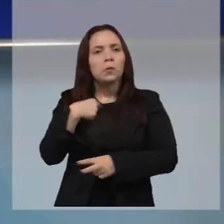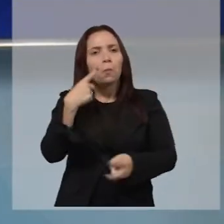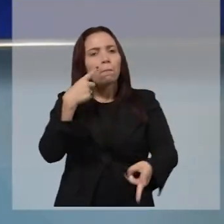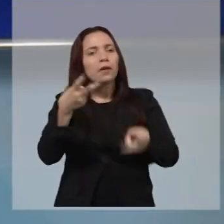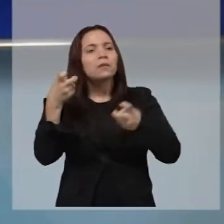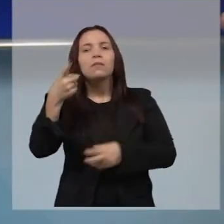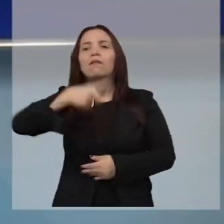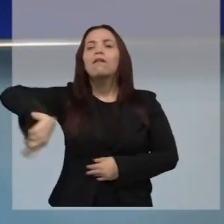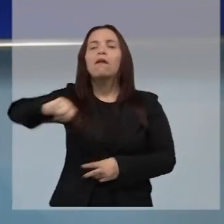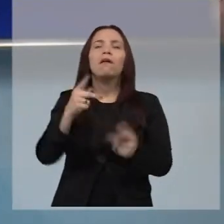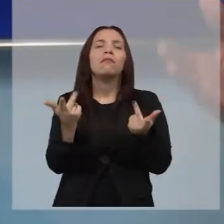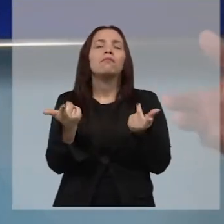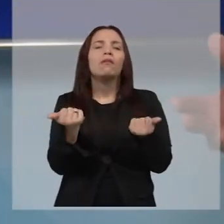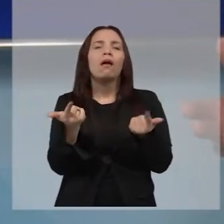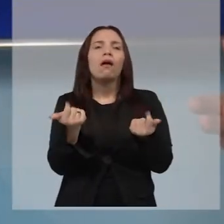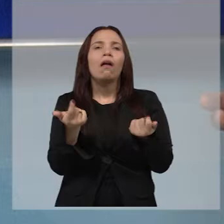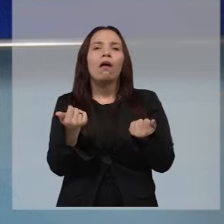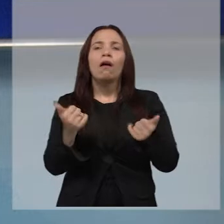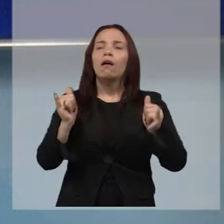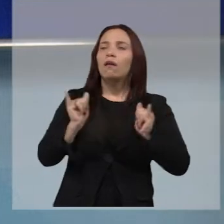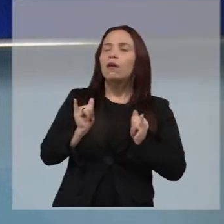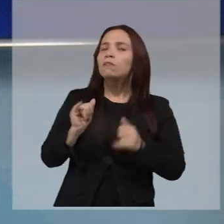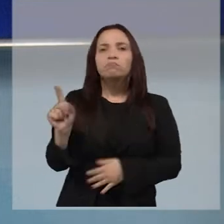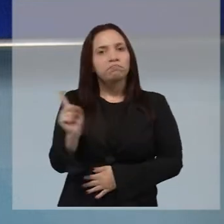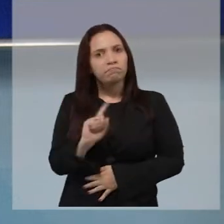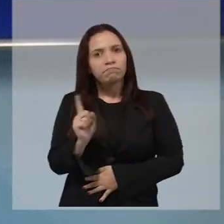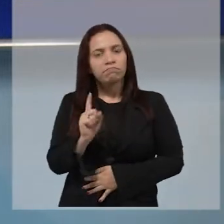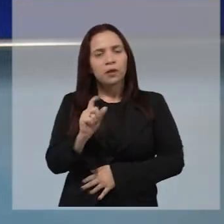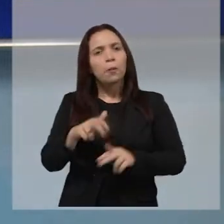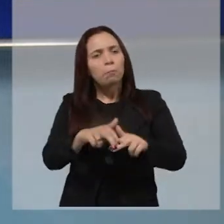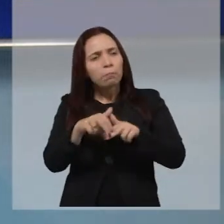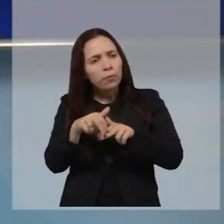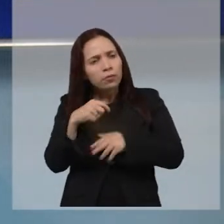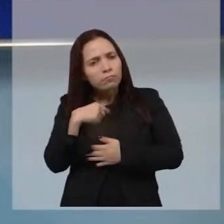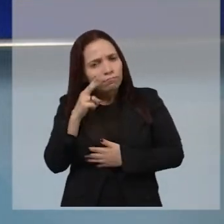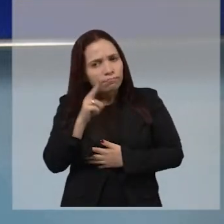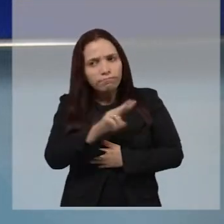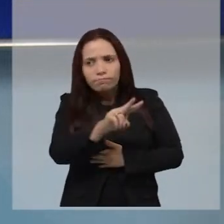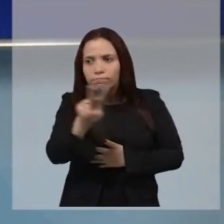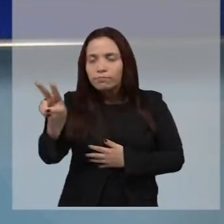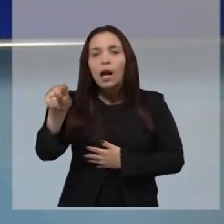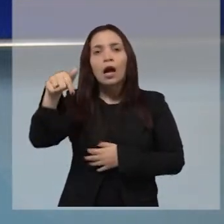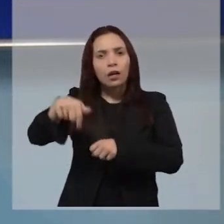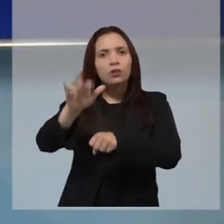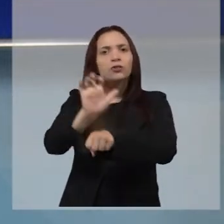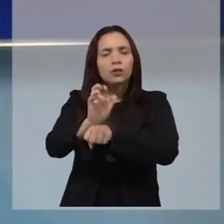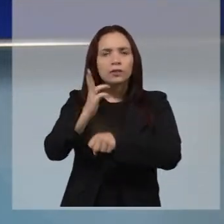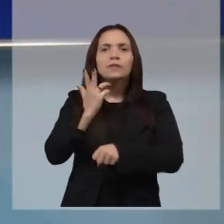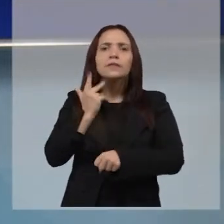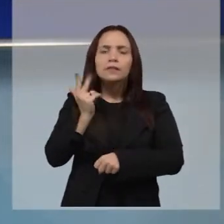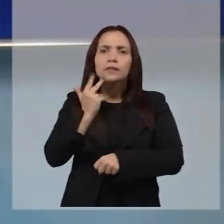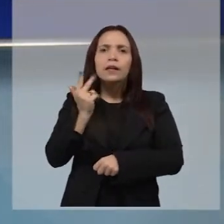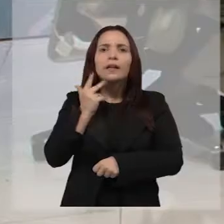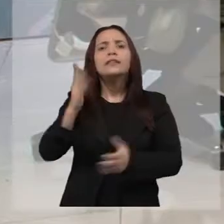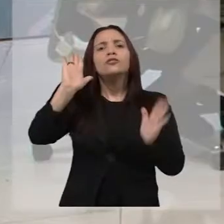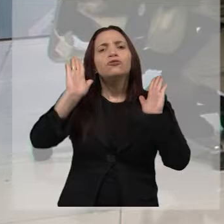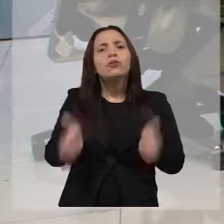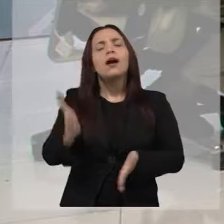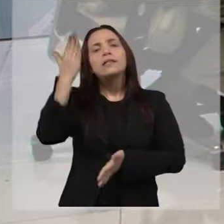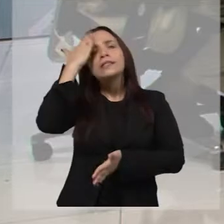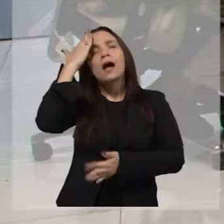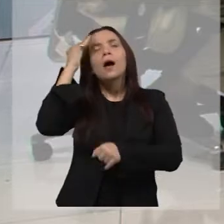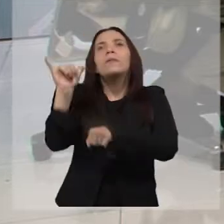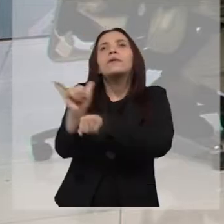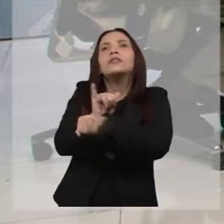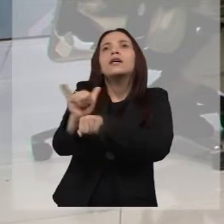percebi ociosidade alguma nessa unidade, o que me fez crer que o Estado do Ceará tem a receita